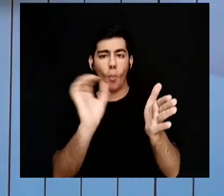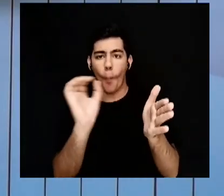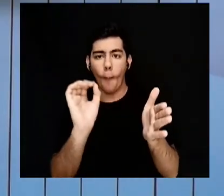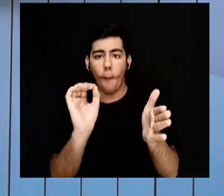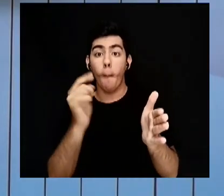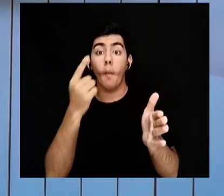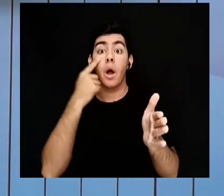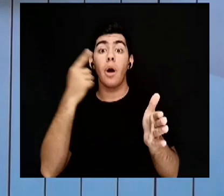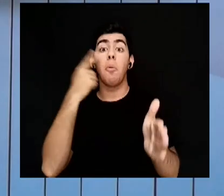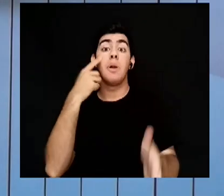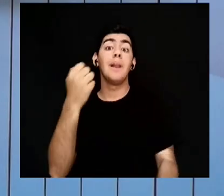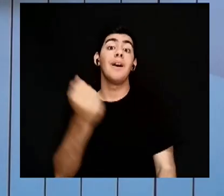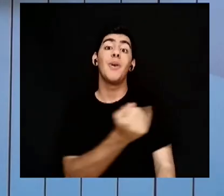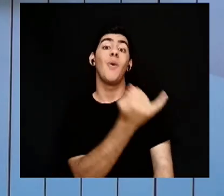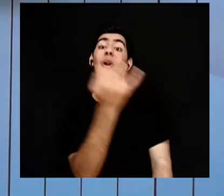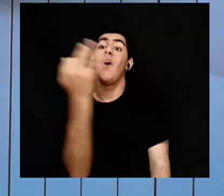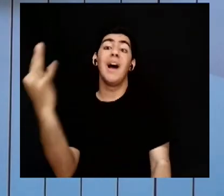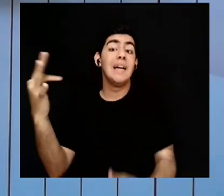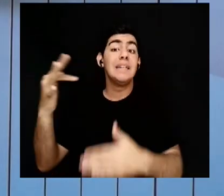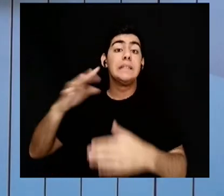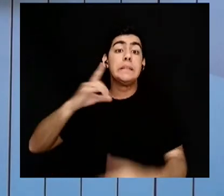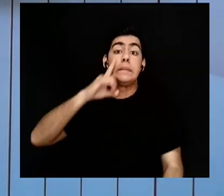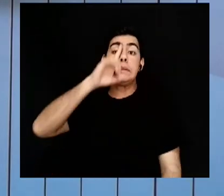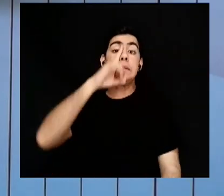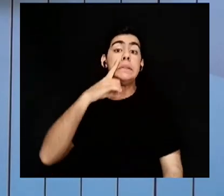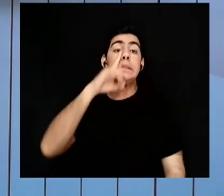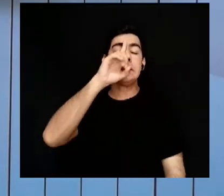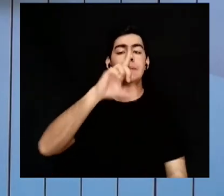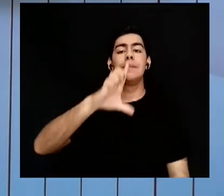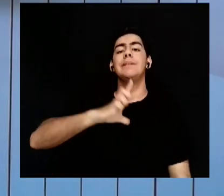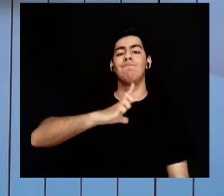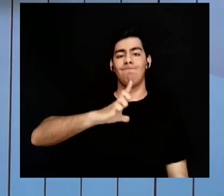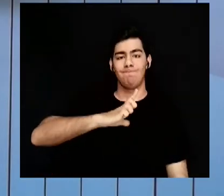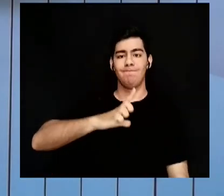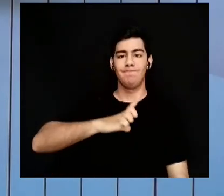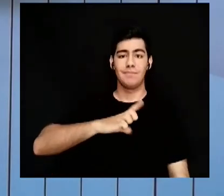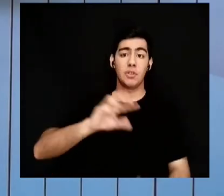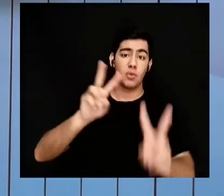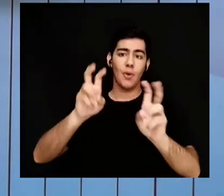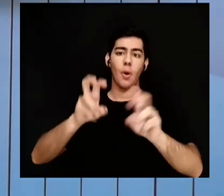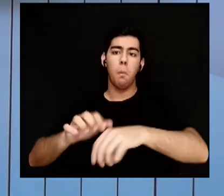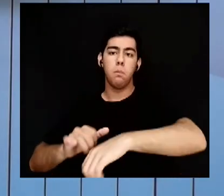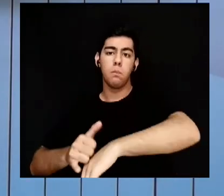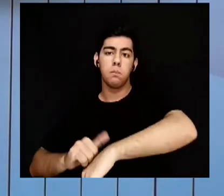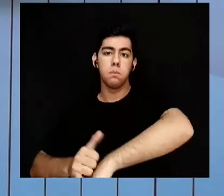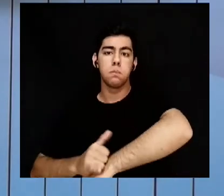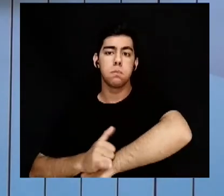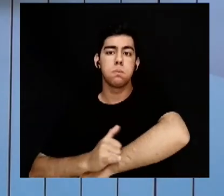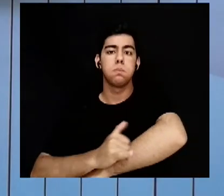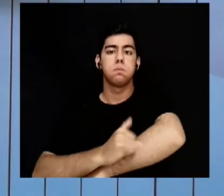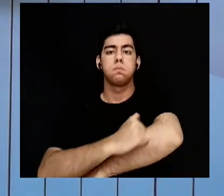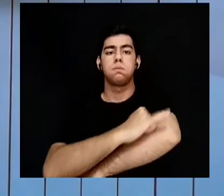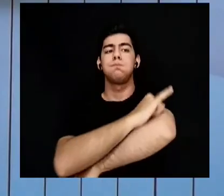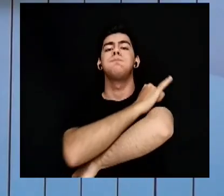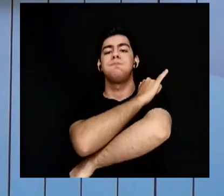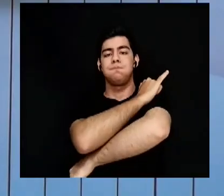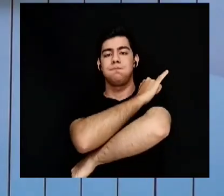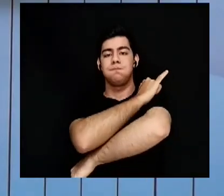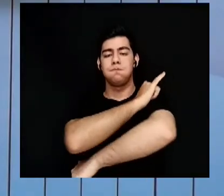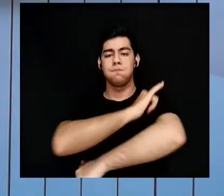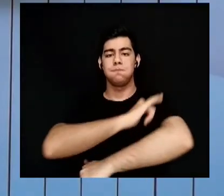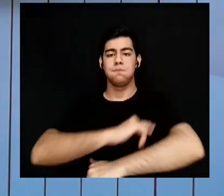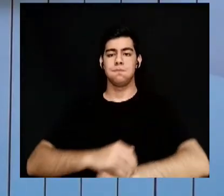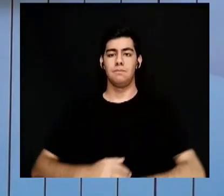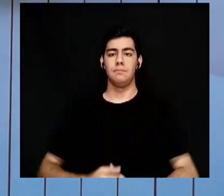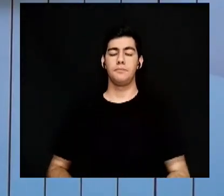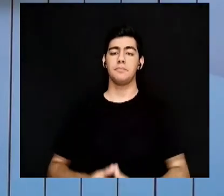a gente tem por conta do ganho de peso exacerbado, que é a obesidade. E isso vem lá do